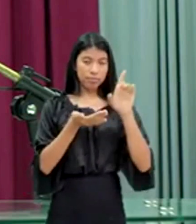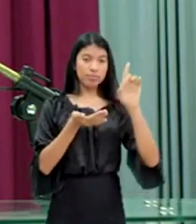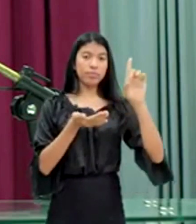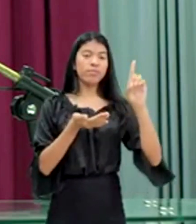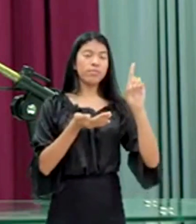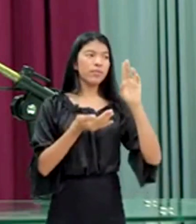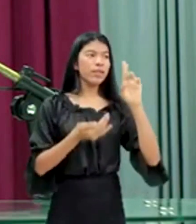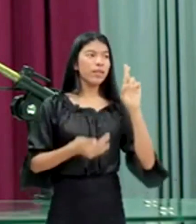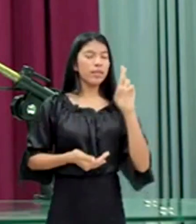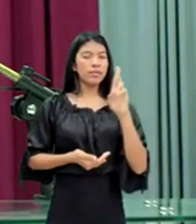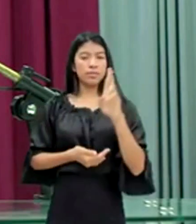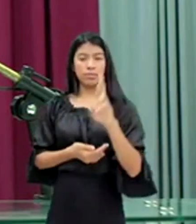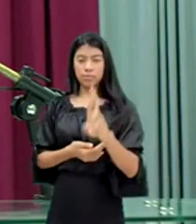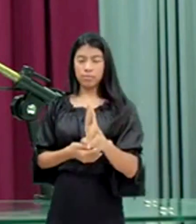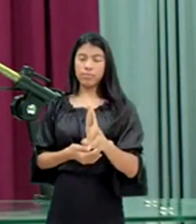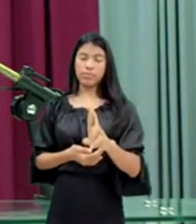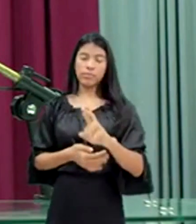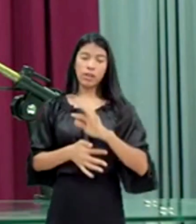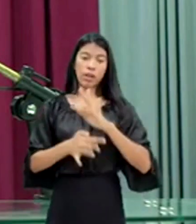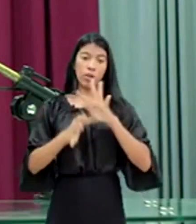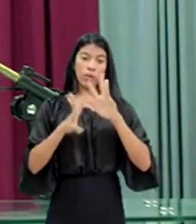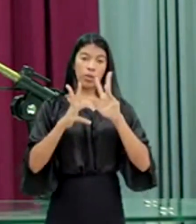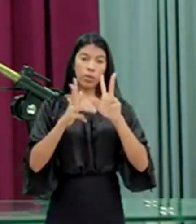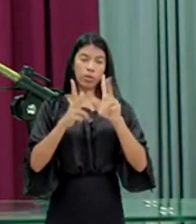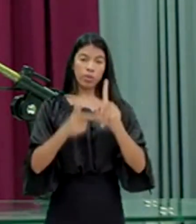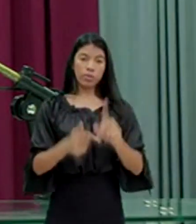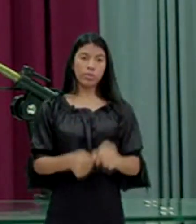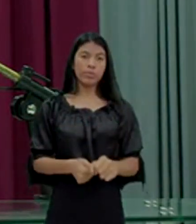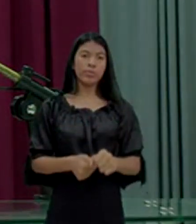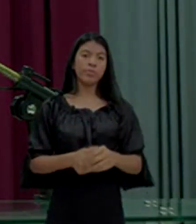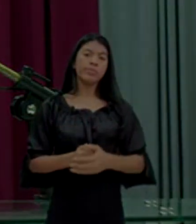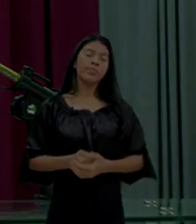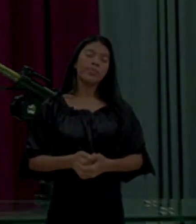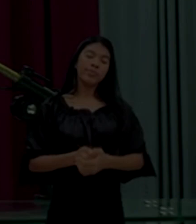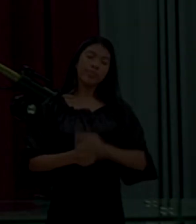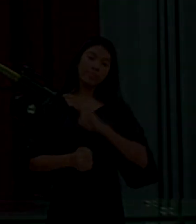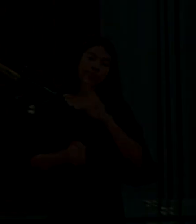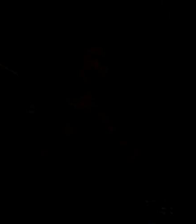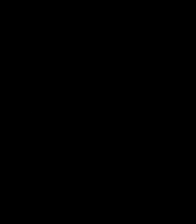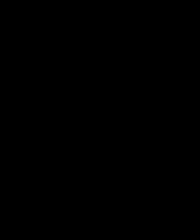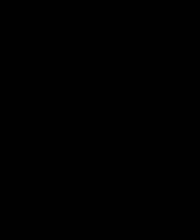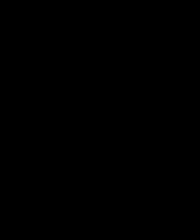resposta a todos os nossos irmãos e a nós também, em nome de Jesus.